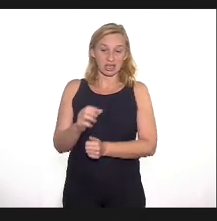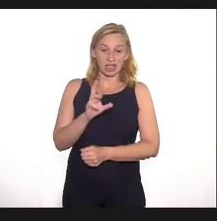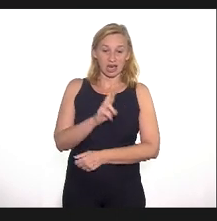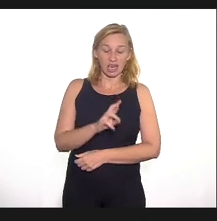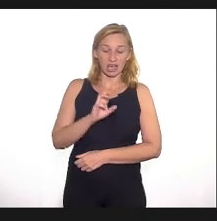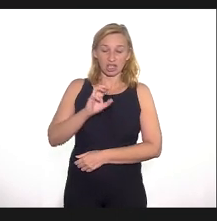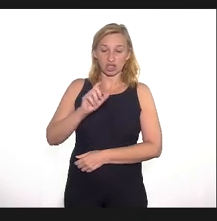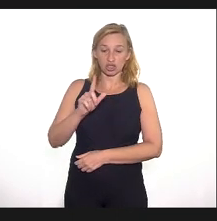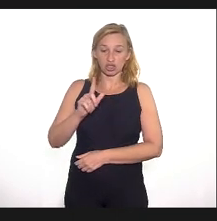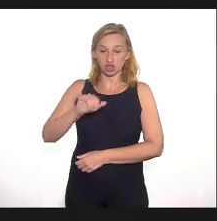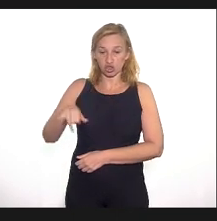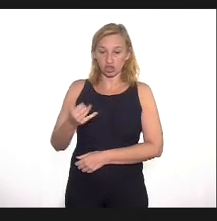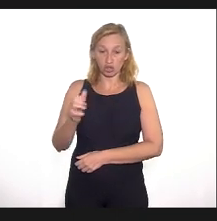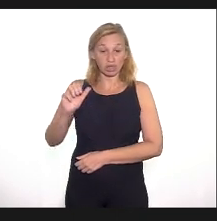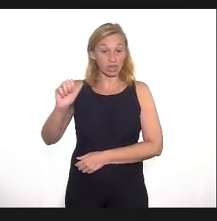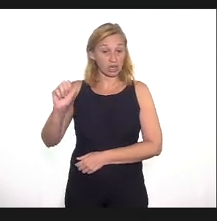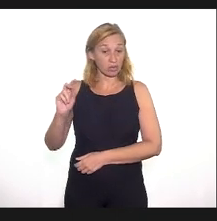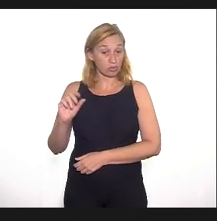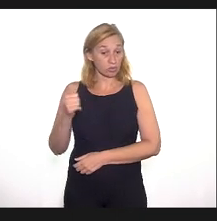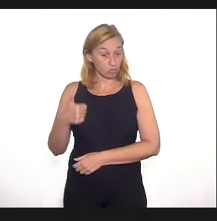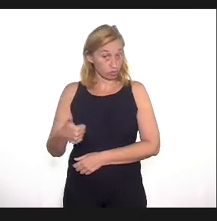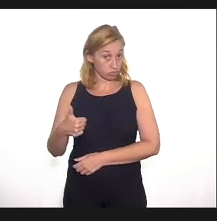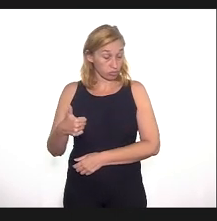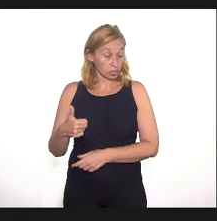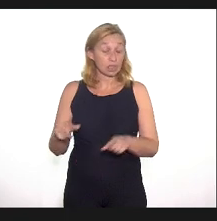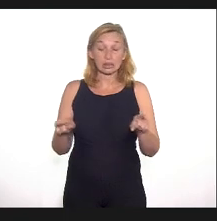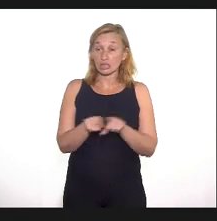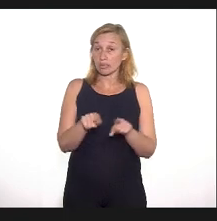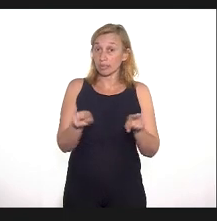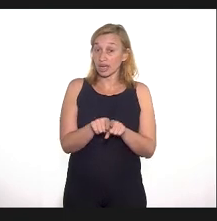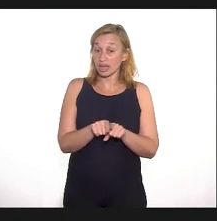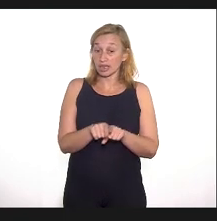RJU, que é o regime estatutário, e que nem